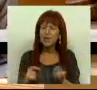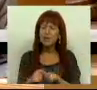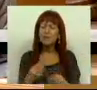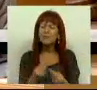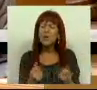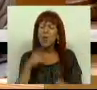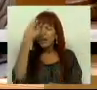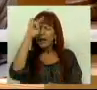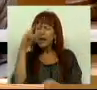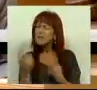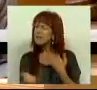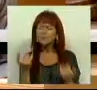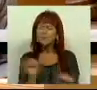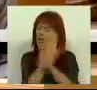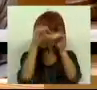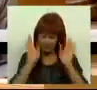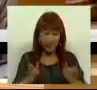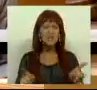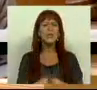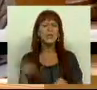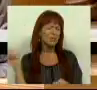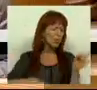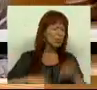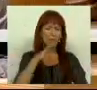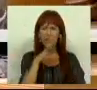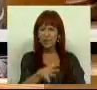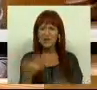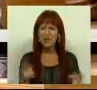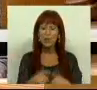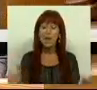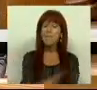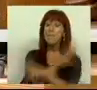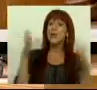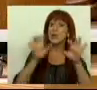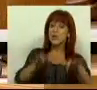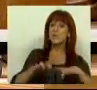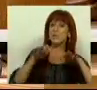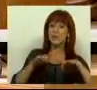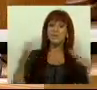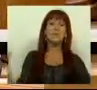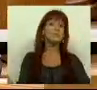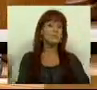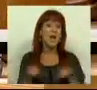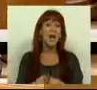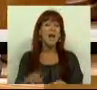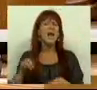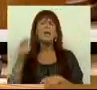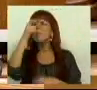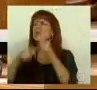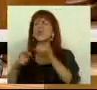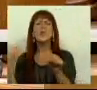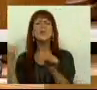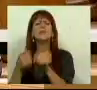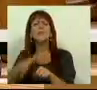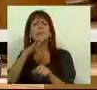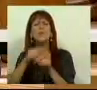desfazer alguns equívocos que têm sido usados recorrentemente pelas maiorias parlamentares e por comentadores de